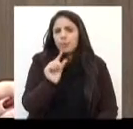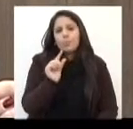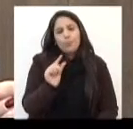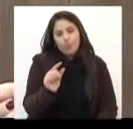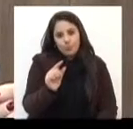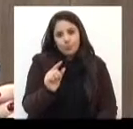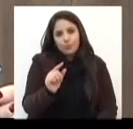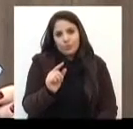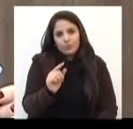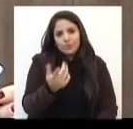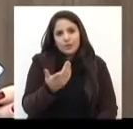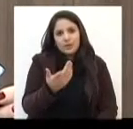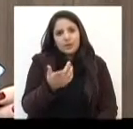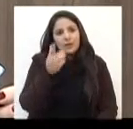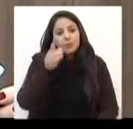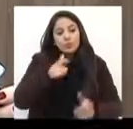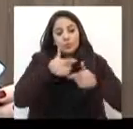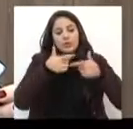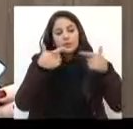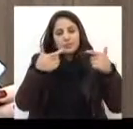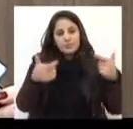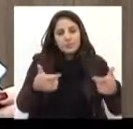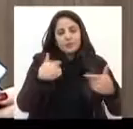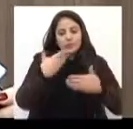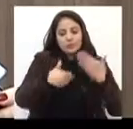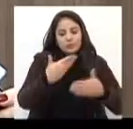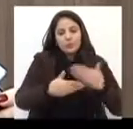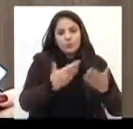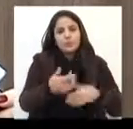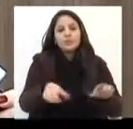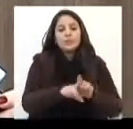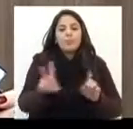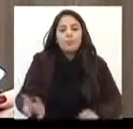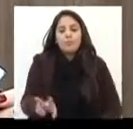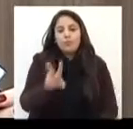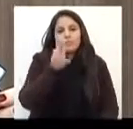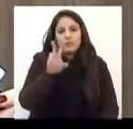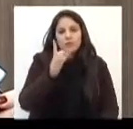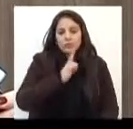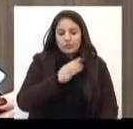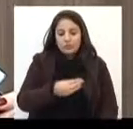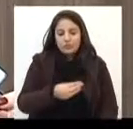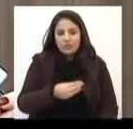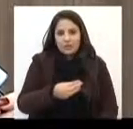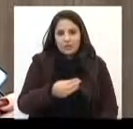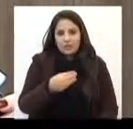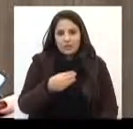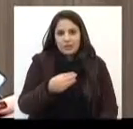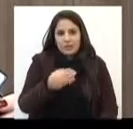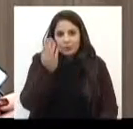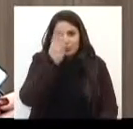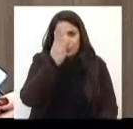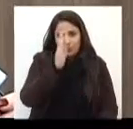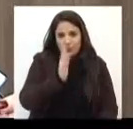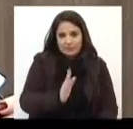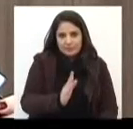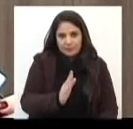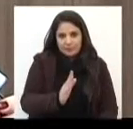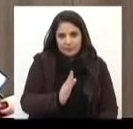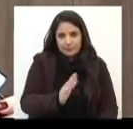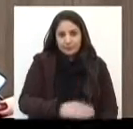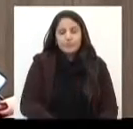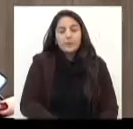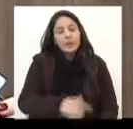outra, o crescimento, o desenvolvimento e a valorização do país fora do Brasil. Mas eu acho